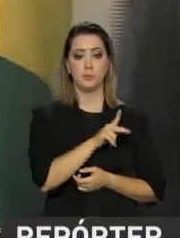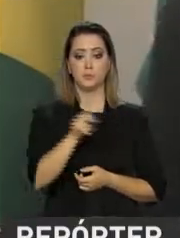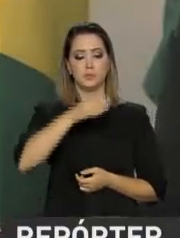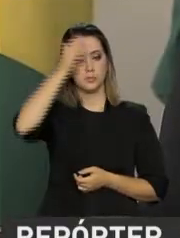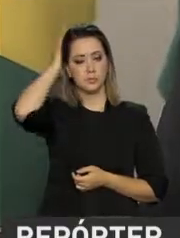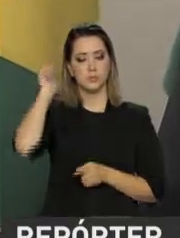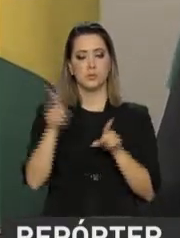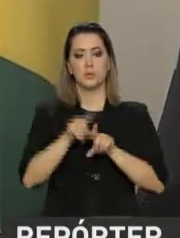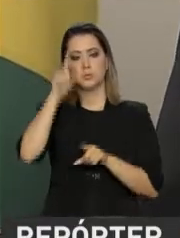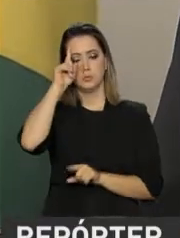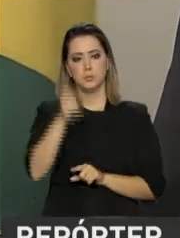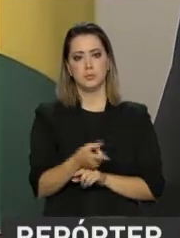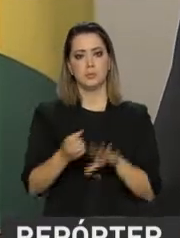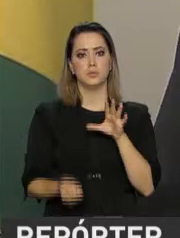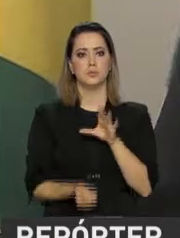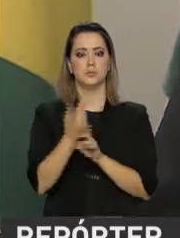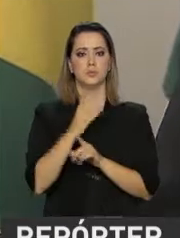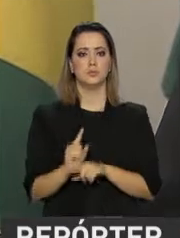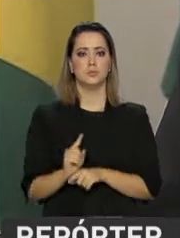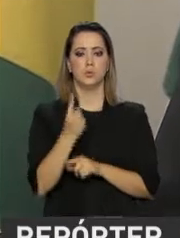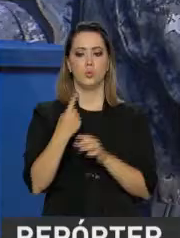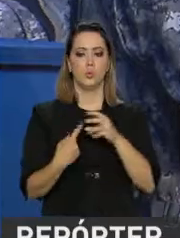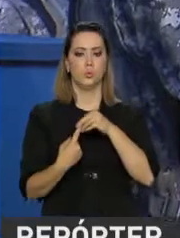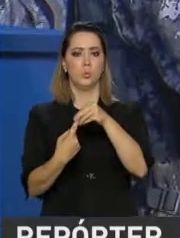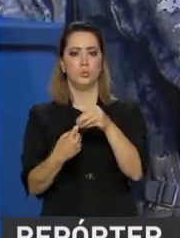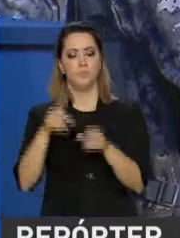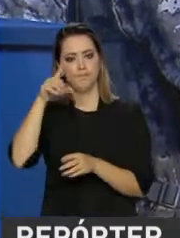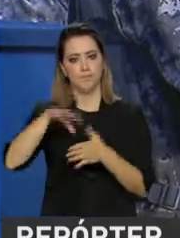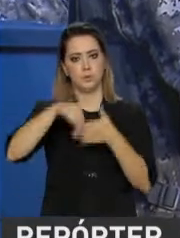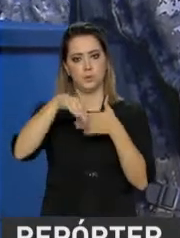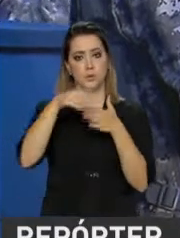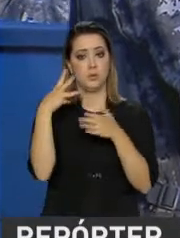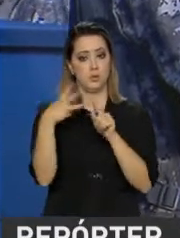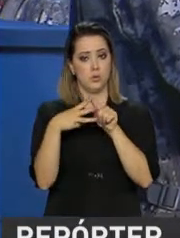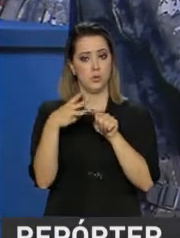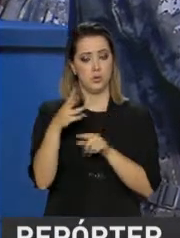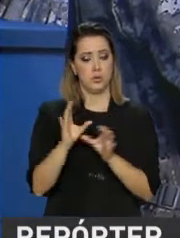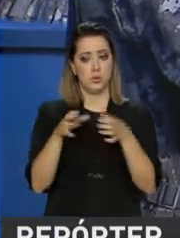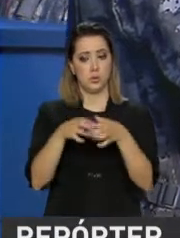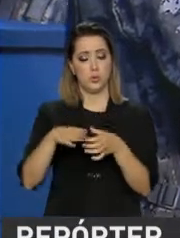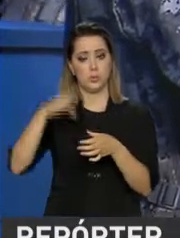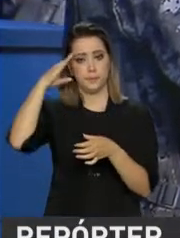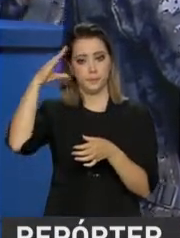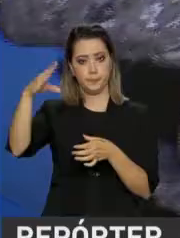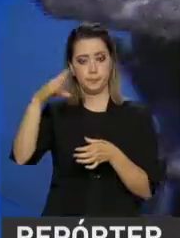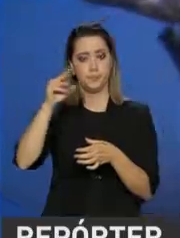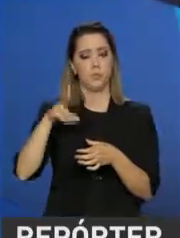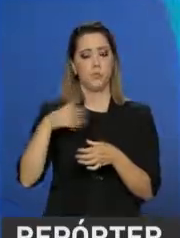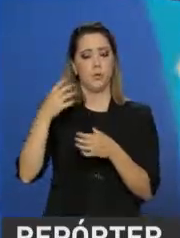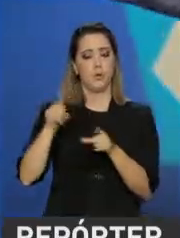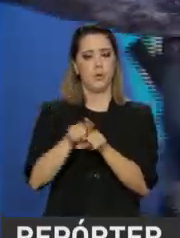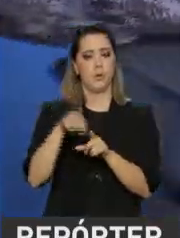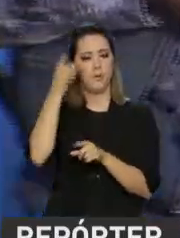determinou a instalação de um comando conjunto das três forças armadas no rio de janeiro a idéia